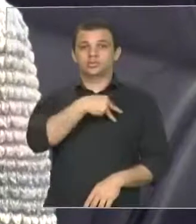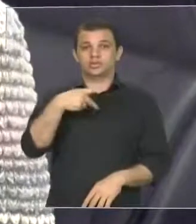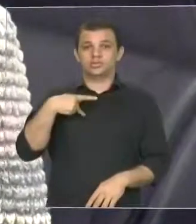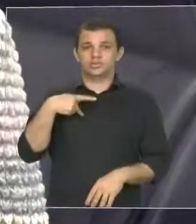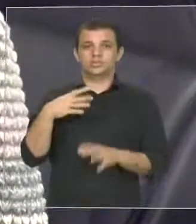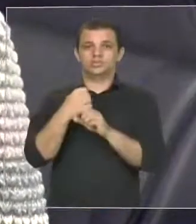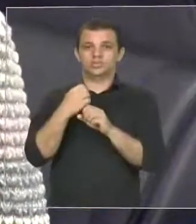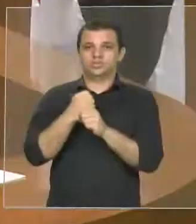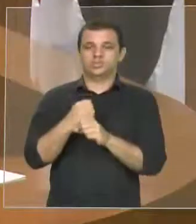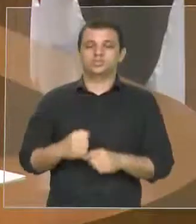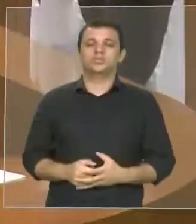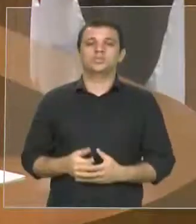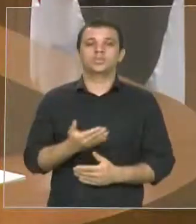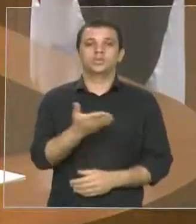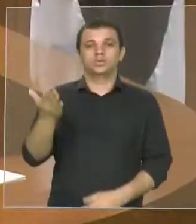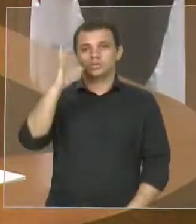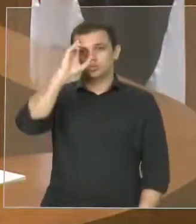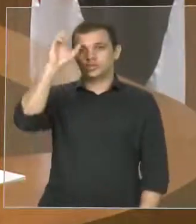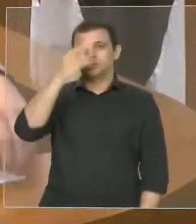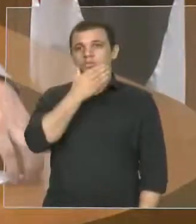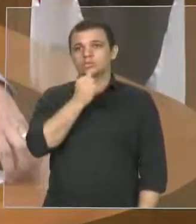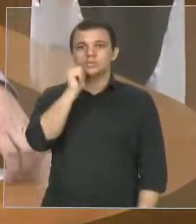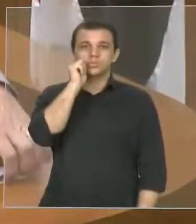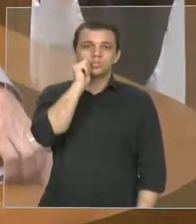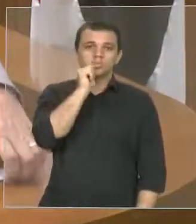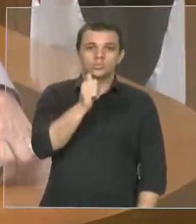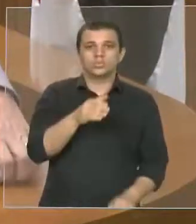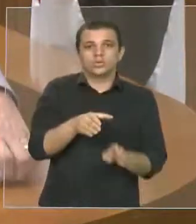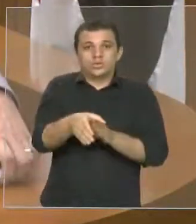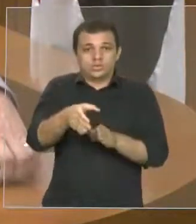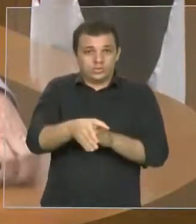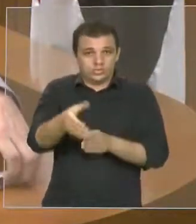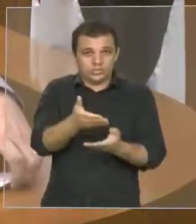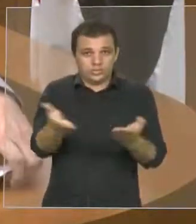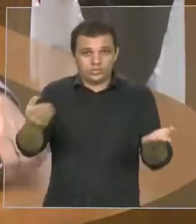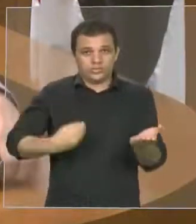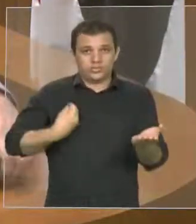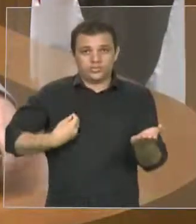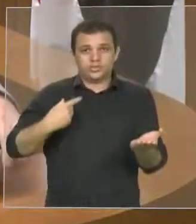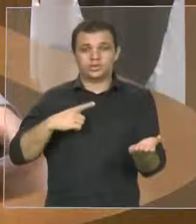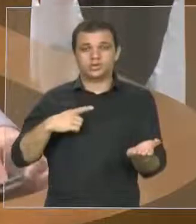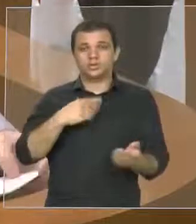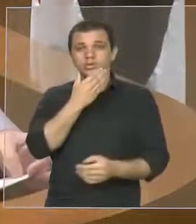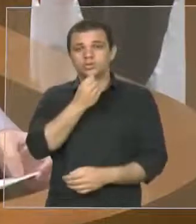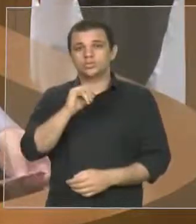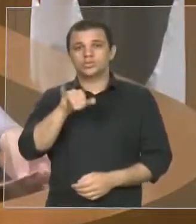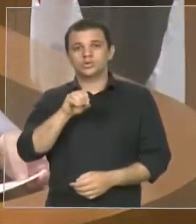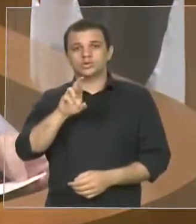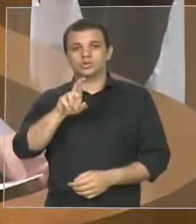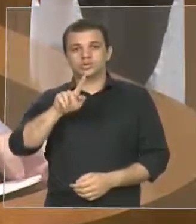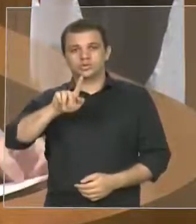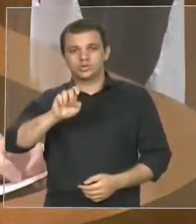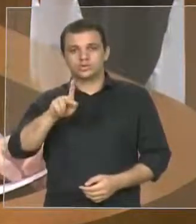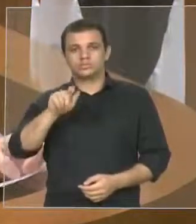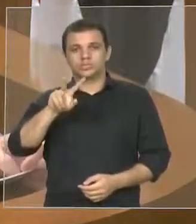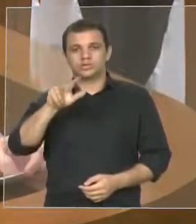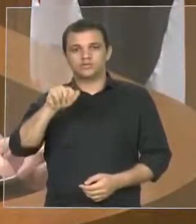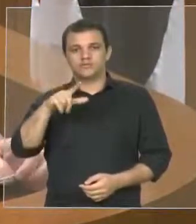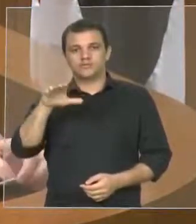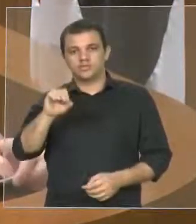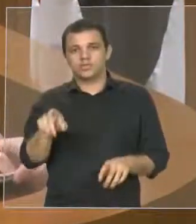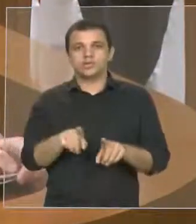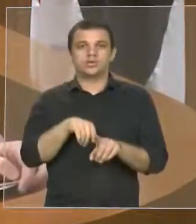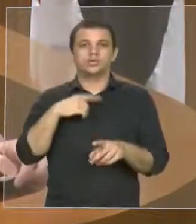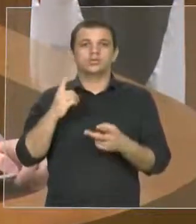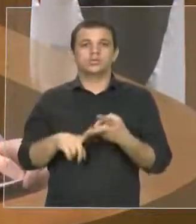Senhores conselheiros aqui presentes, conselheiro Jorge Pavão, conselheiro Nonato,